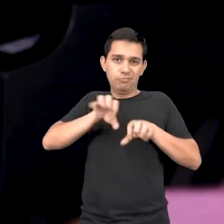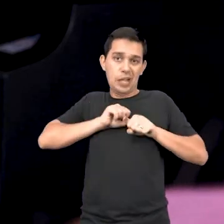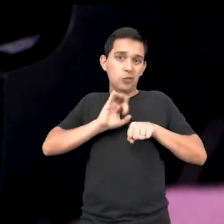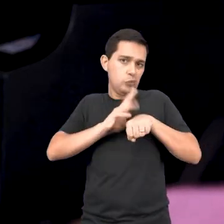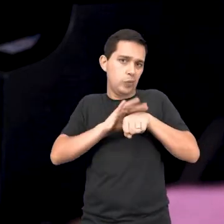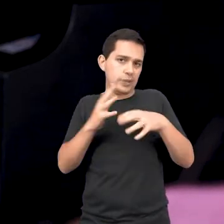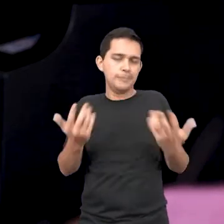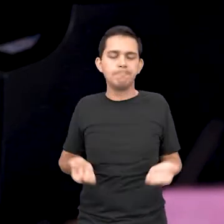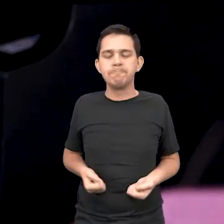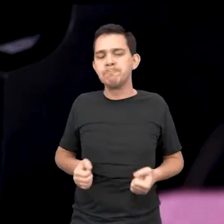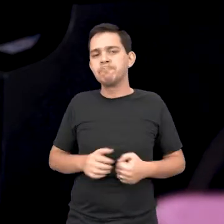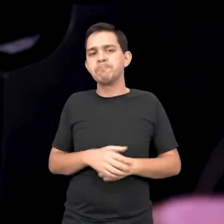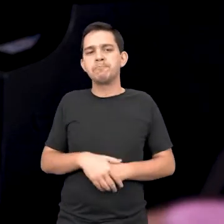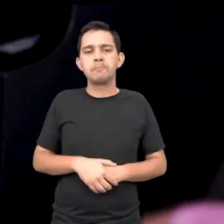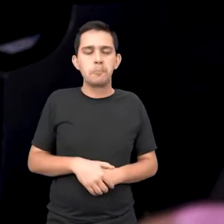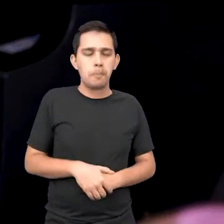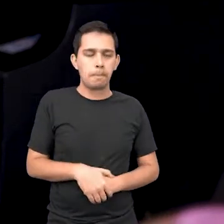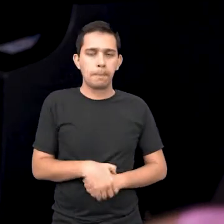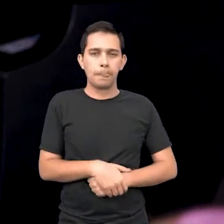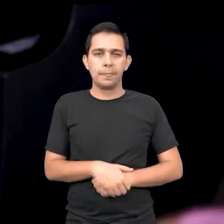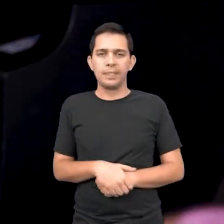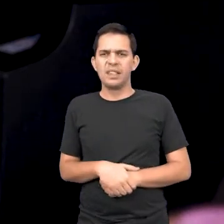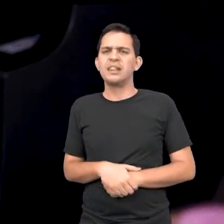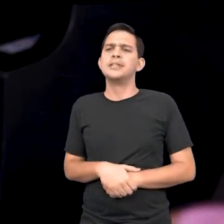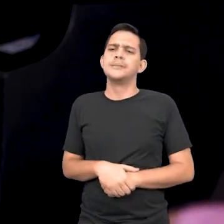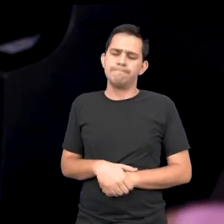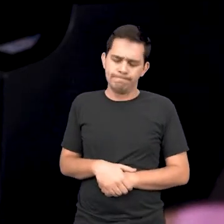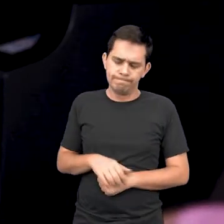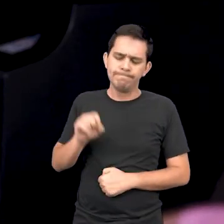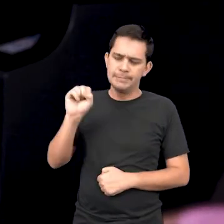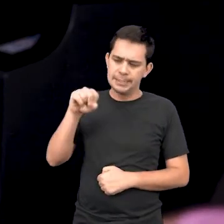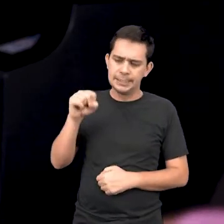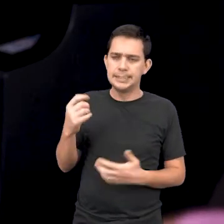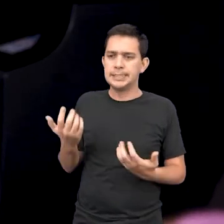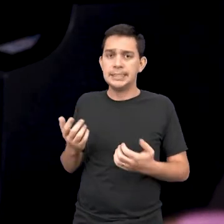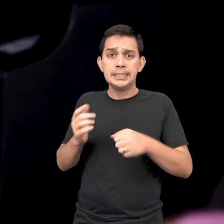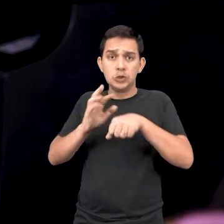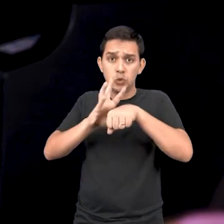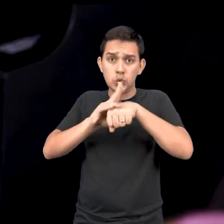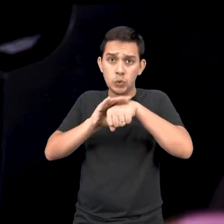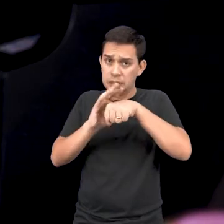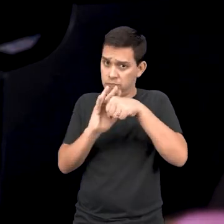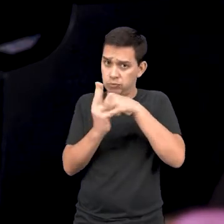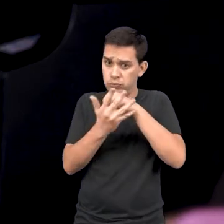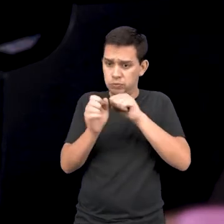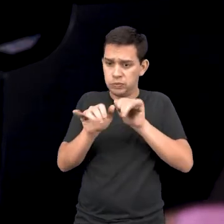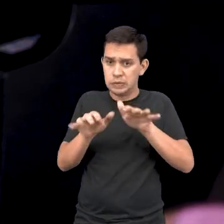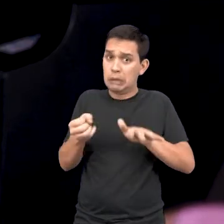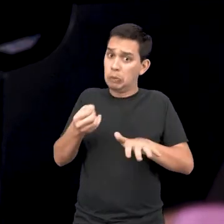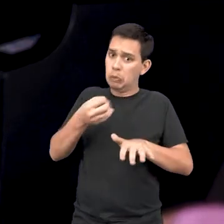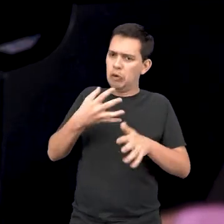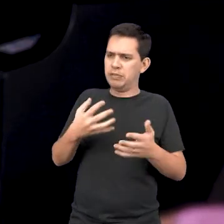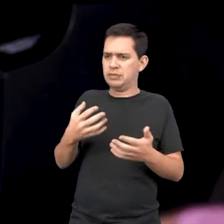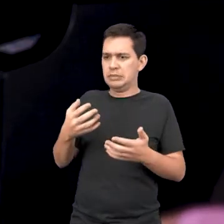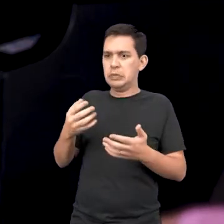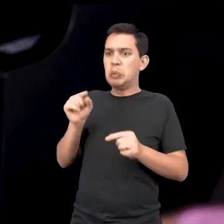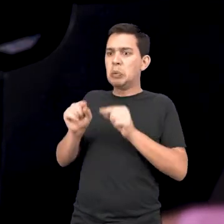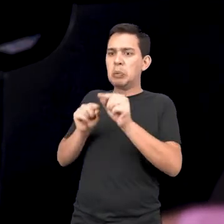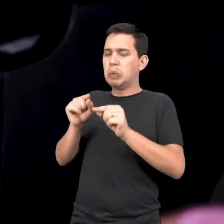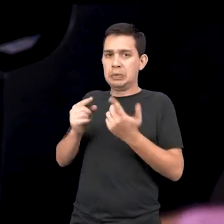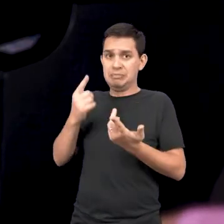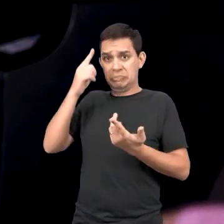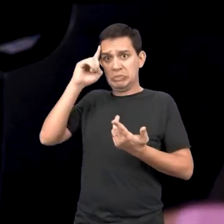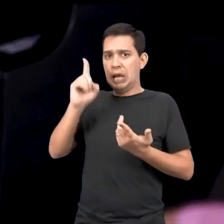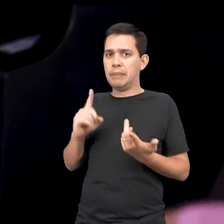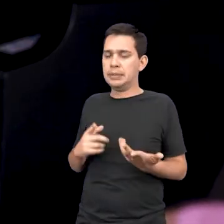certeza. Eu acho que é um vírus muito novo, a gente não tem muita informação sobre ele, né? Então, a gente não sabe